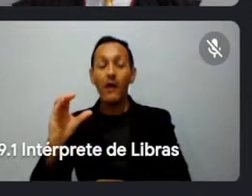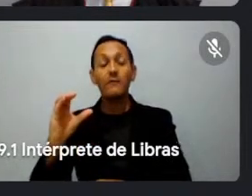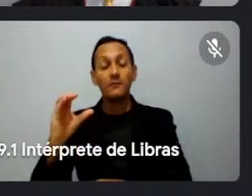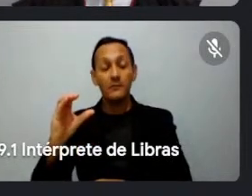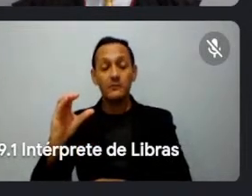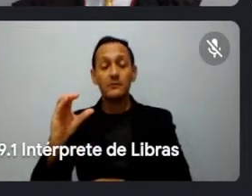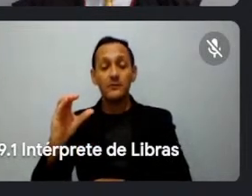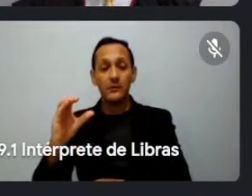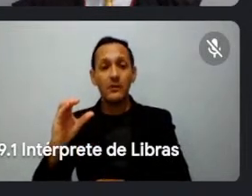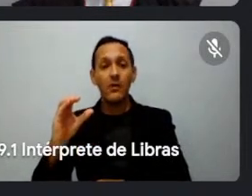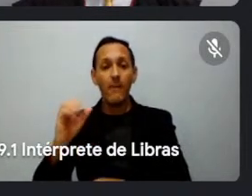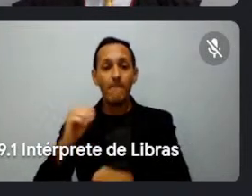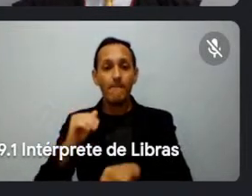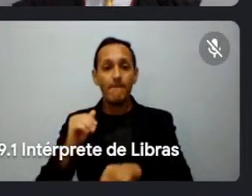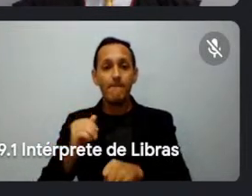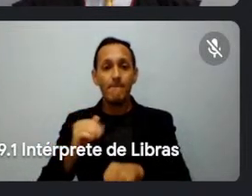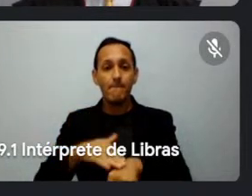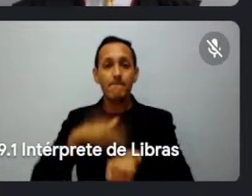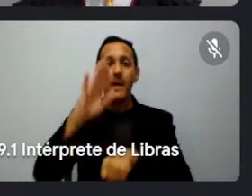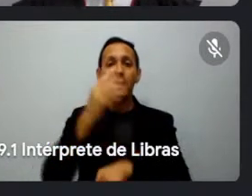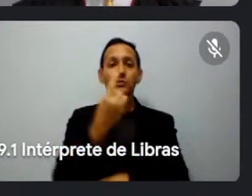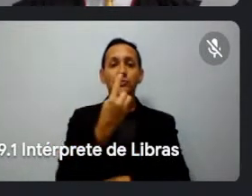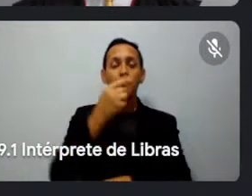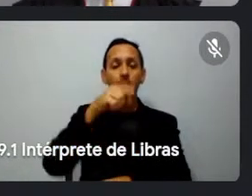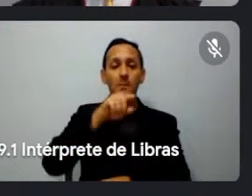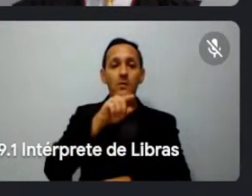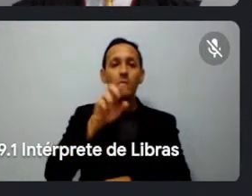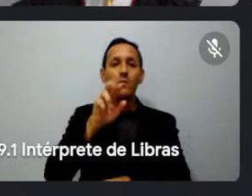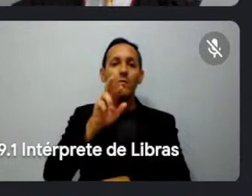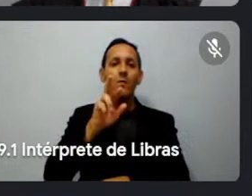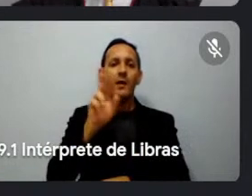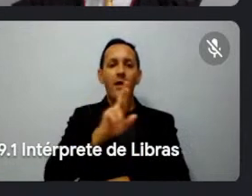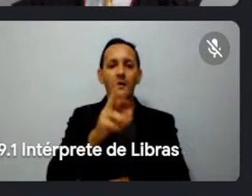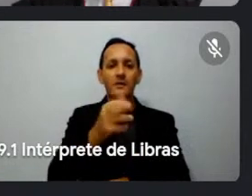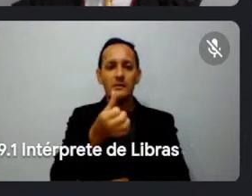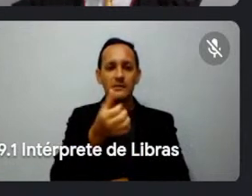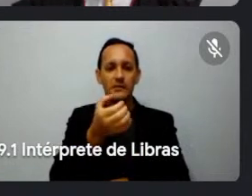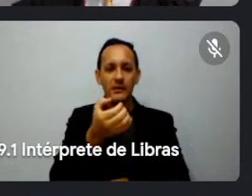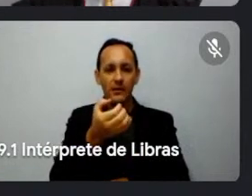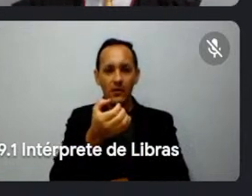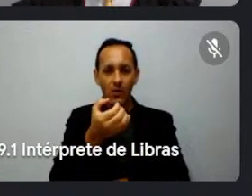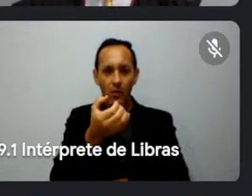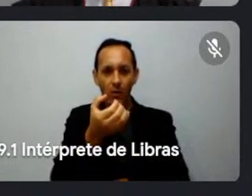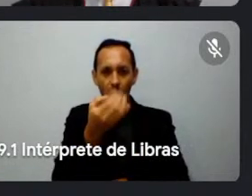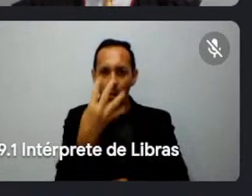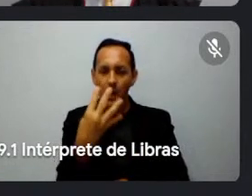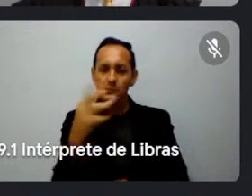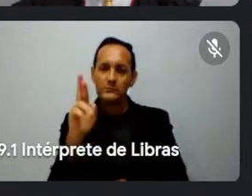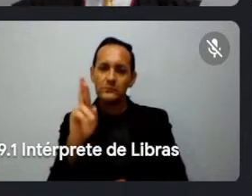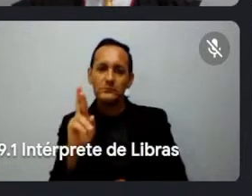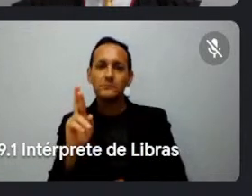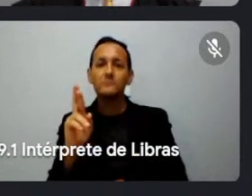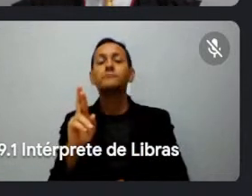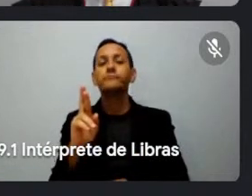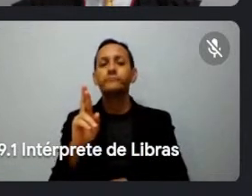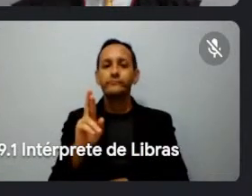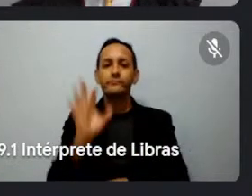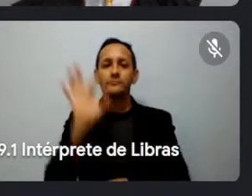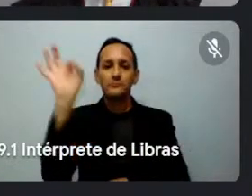então daquele percentual das Mil fique w reais 64 o 1064 reais e